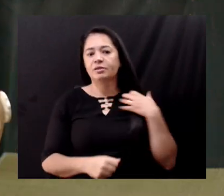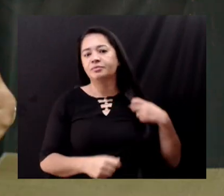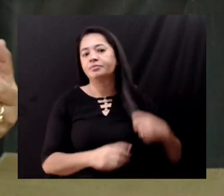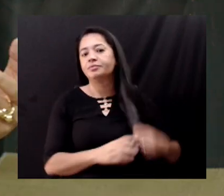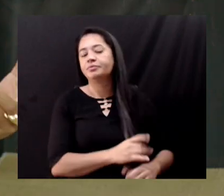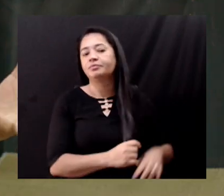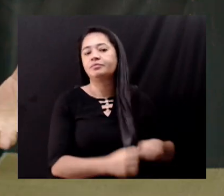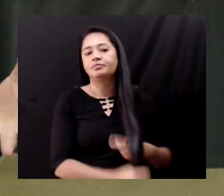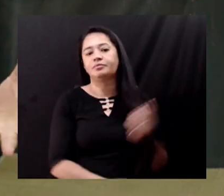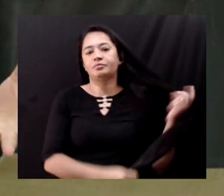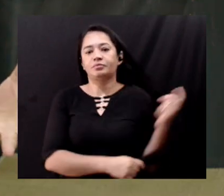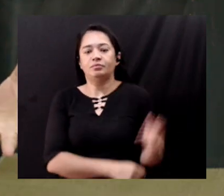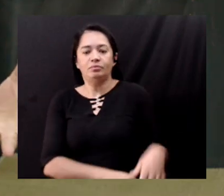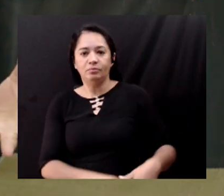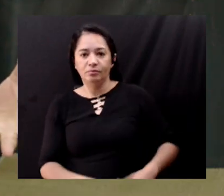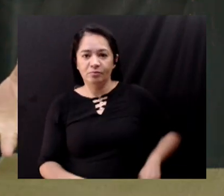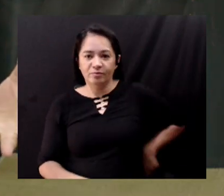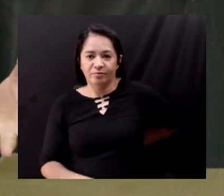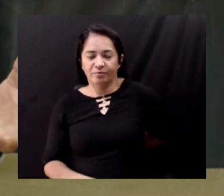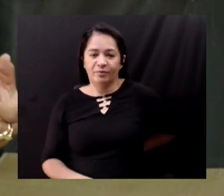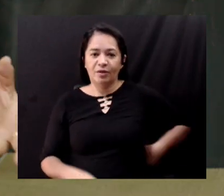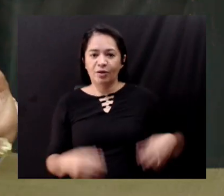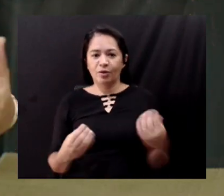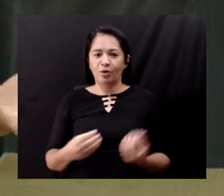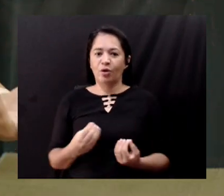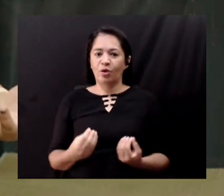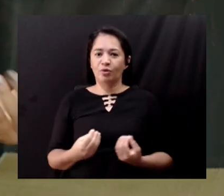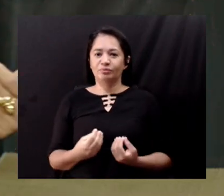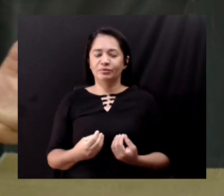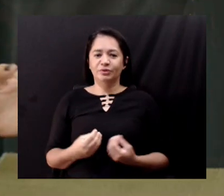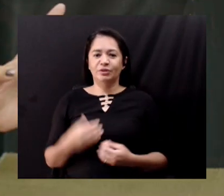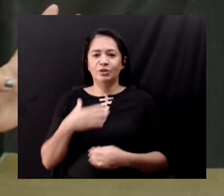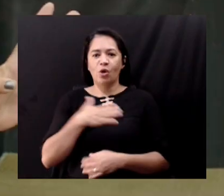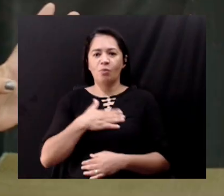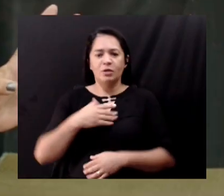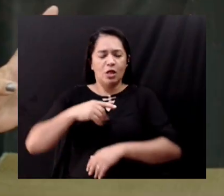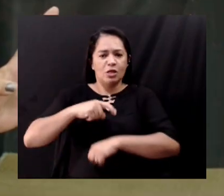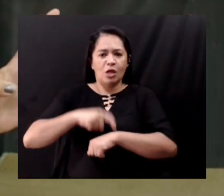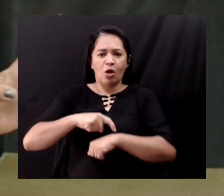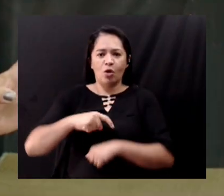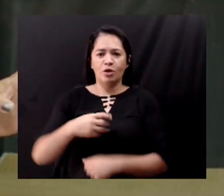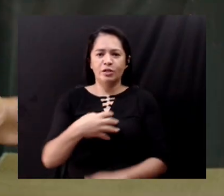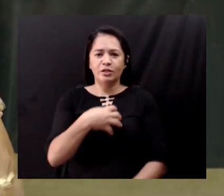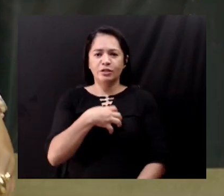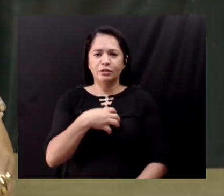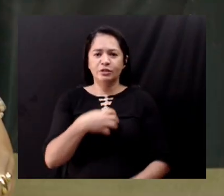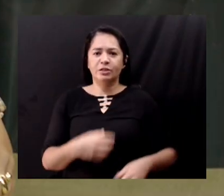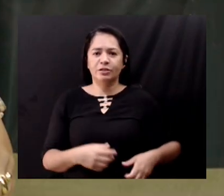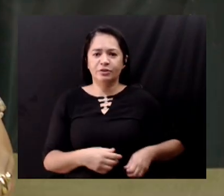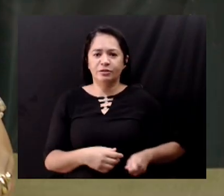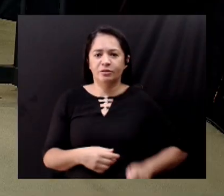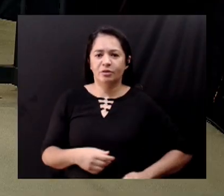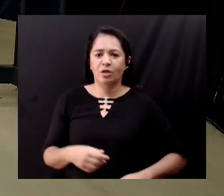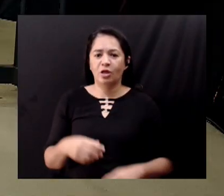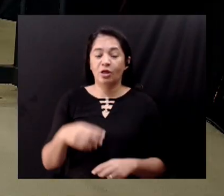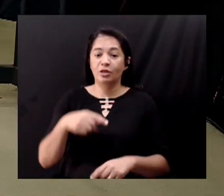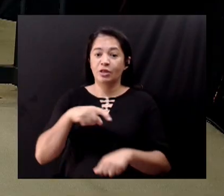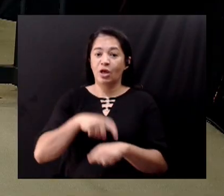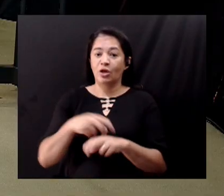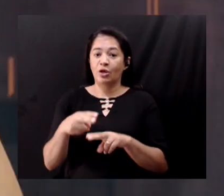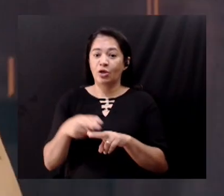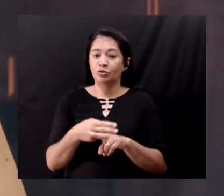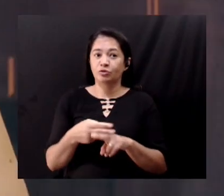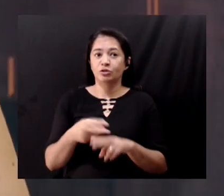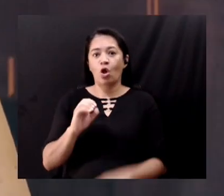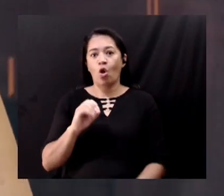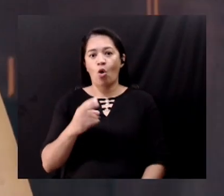a esse prazer imediato que a gente sente em comer chocolate, ou no meu caso, tomar aquele cafezinho pela manhã, Bruna? Bom, vamos